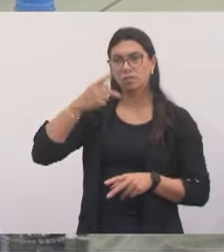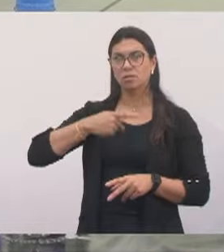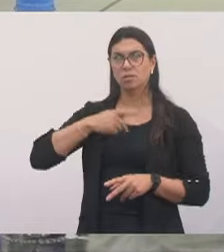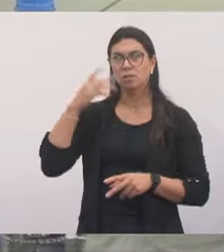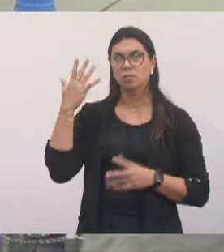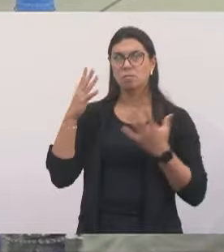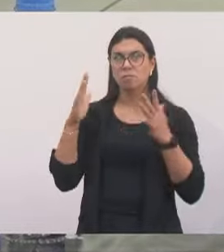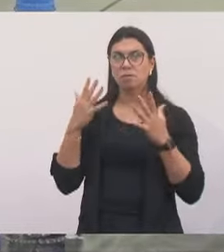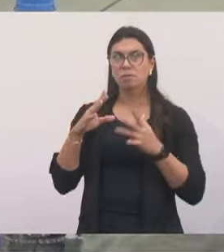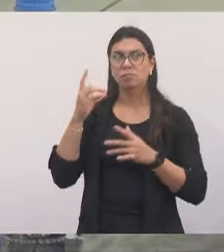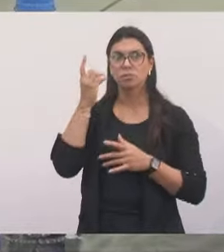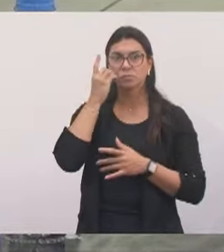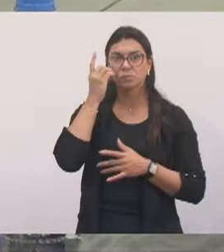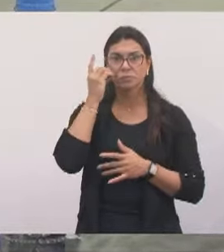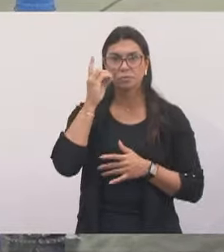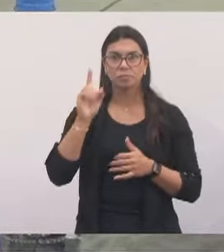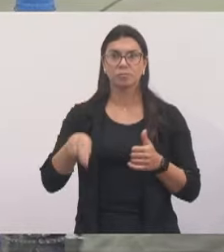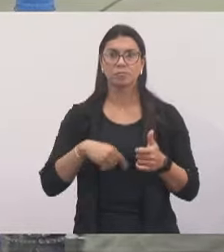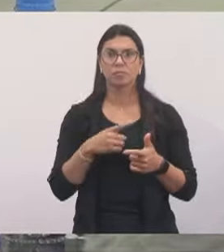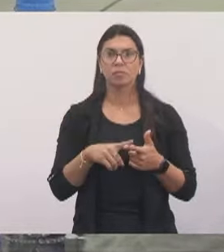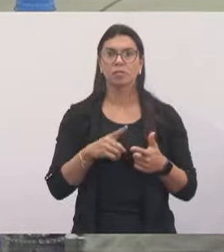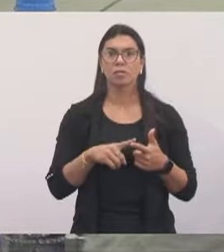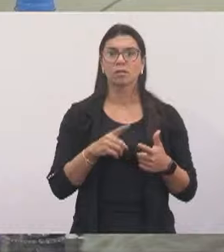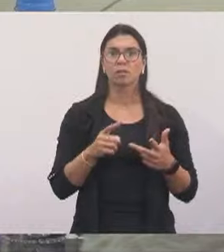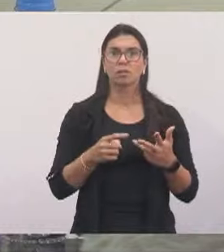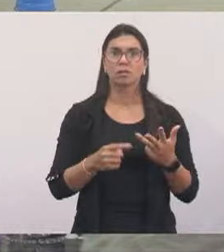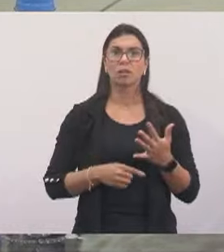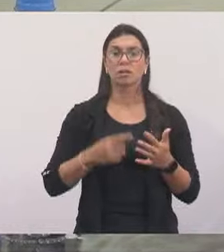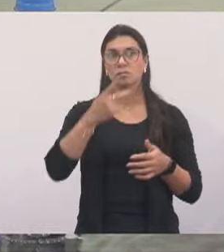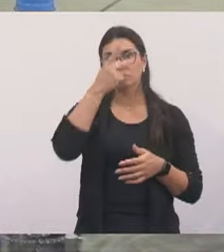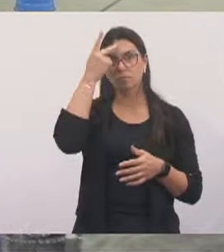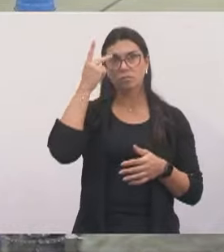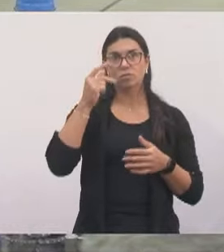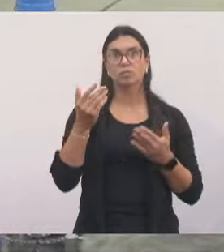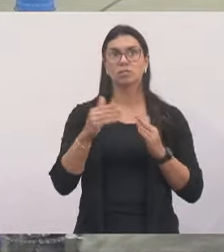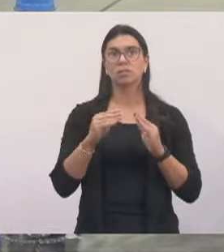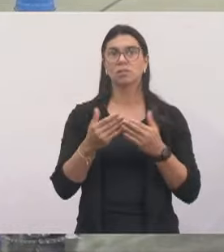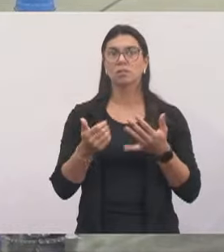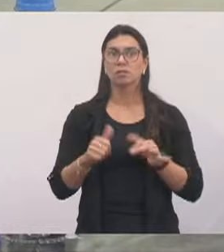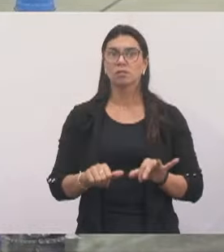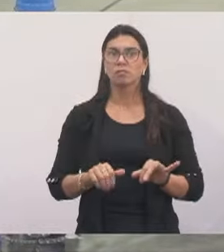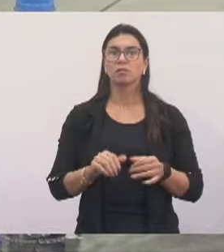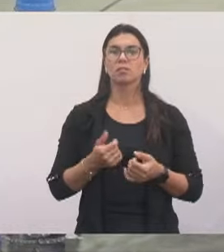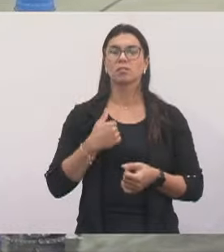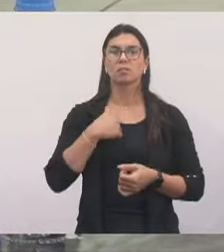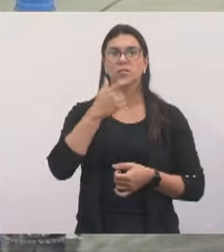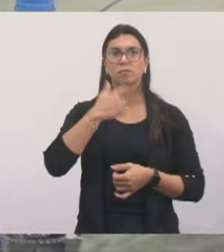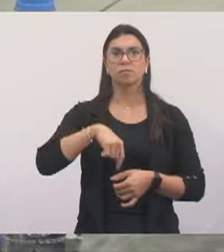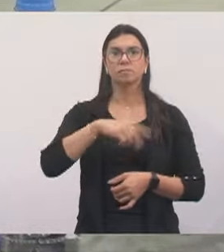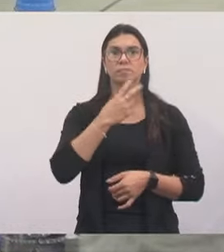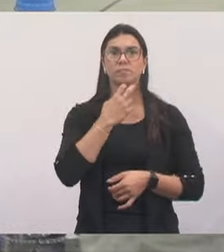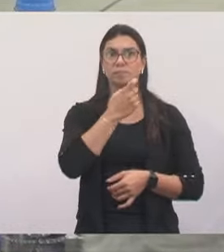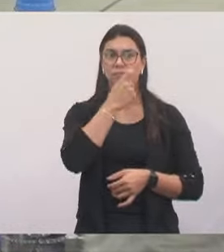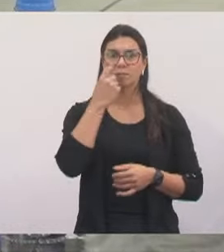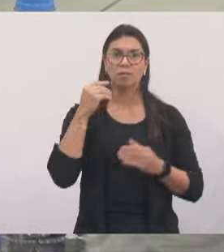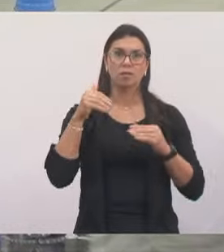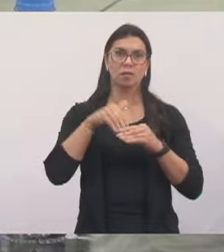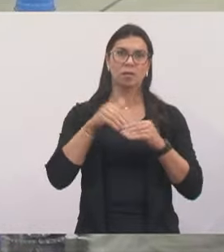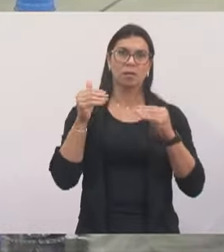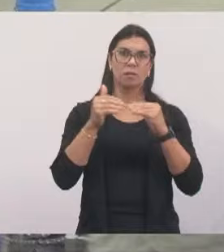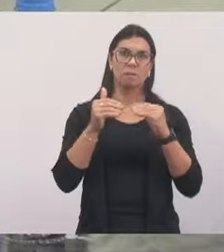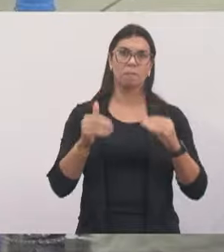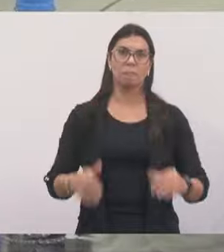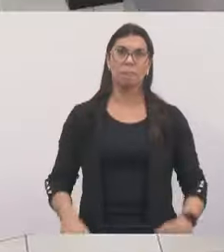Pedro Motter, e quem está aqui na Câmara Municipal e quem está assistindo em cada momento. Quem fala aqui é o vereador Valmir do Parque Minha Lua. Meu voto é favorável.